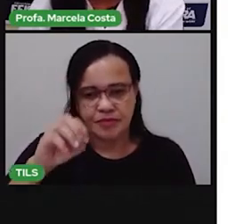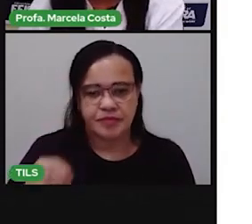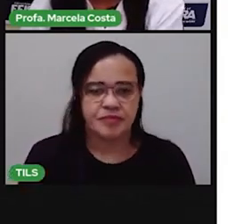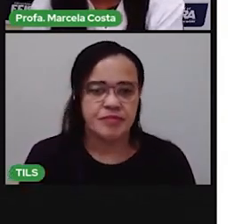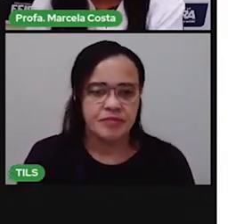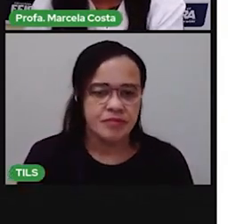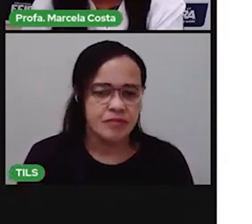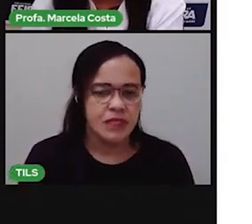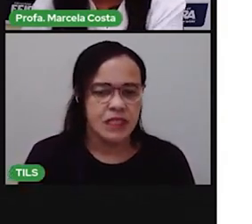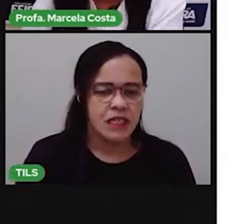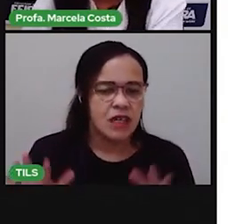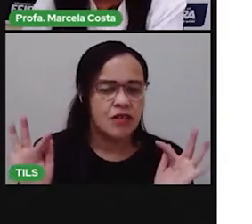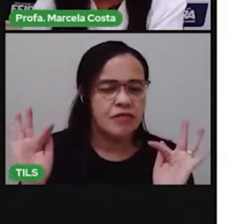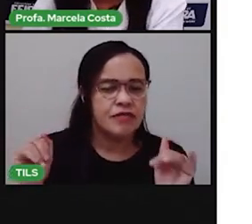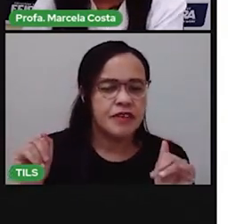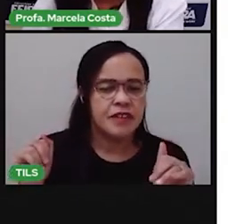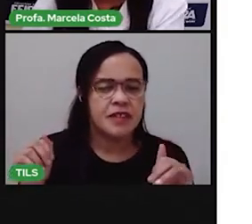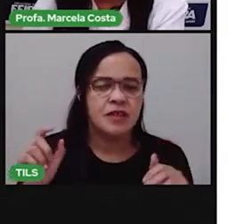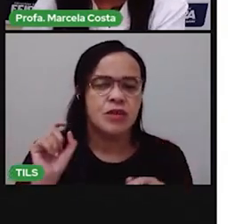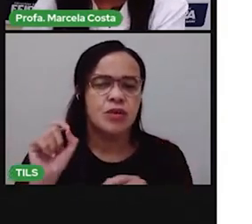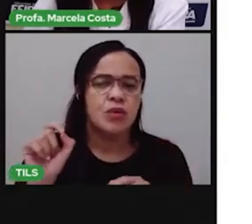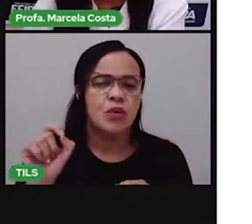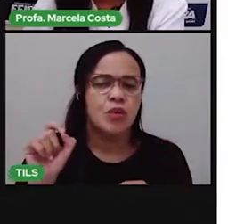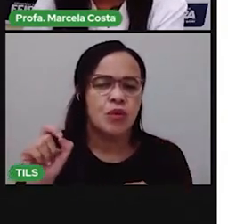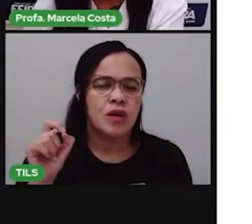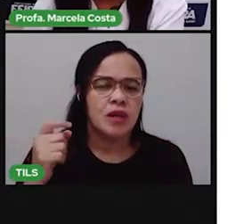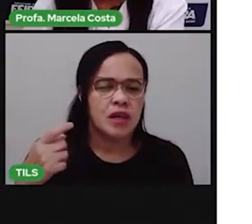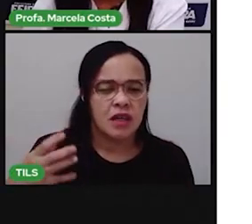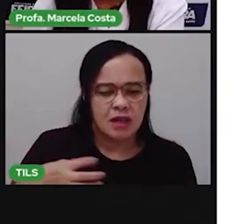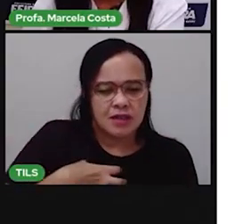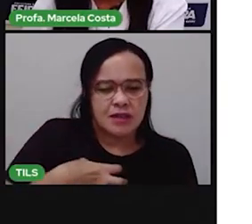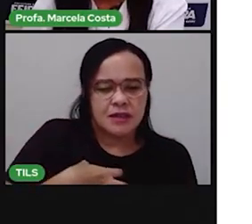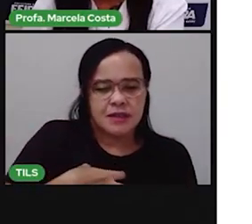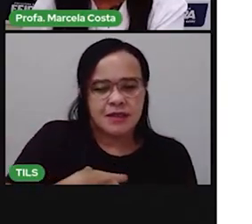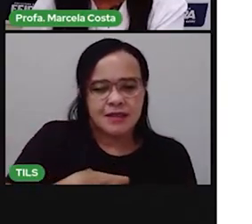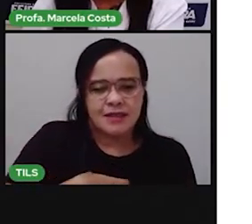qual é o som final que você ouve?